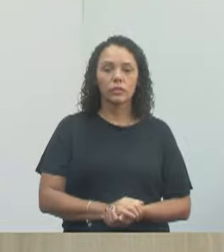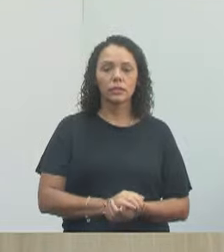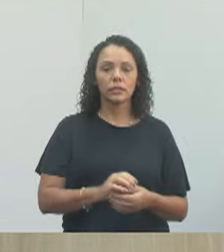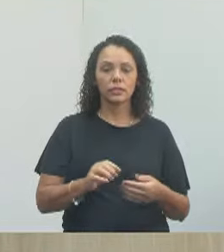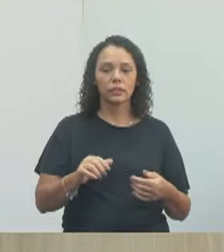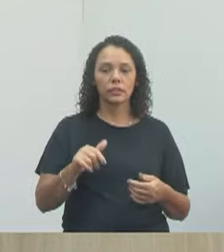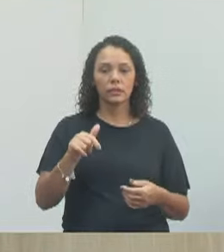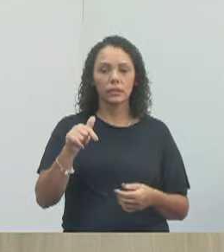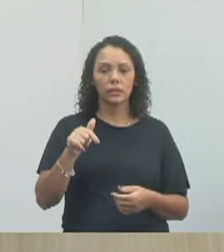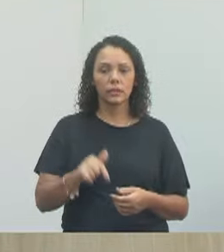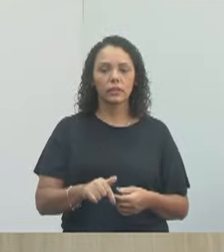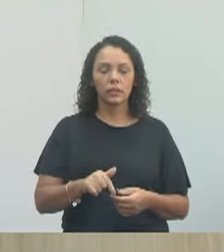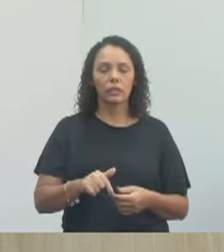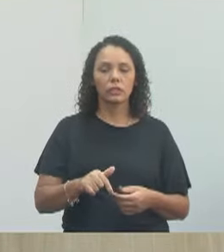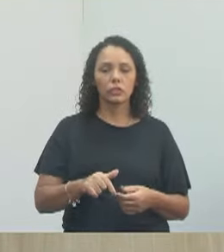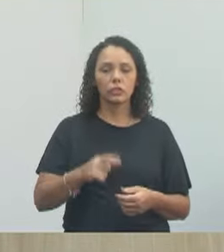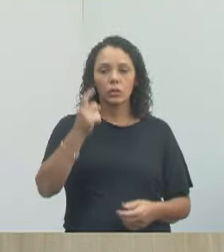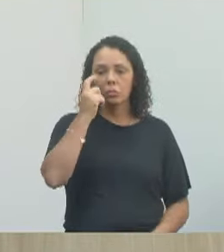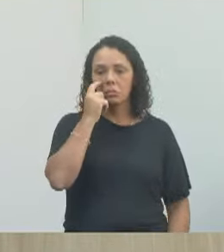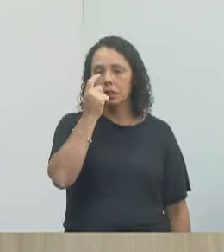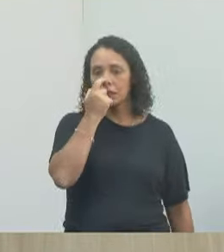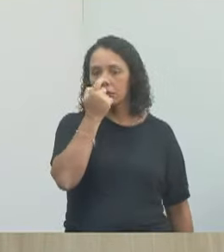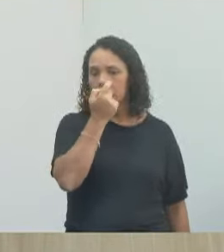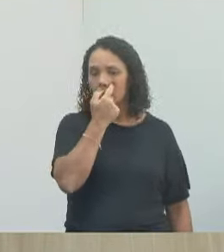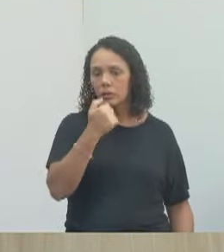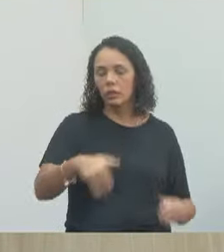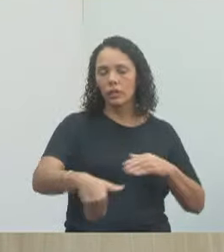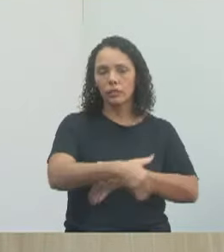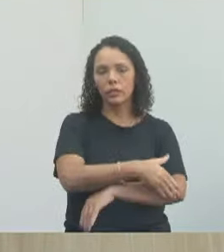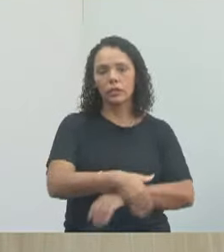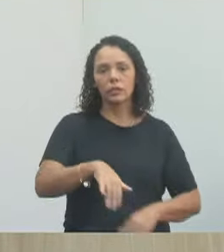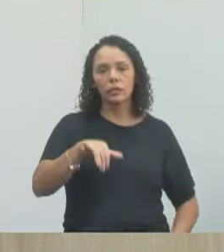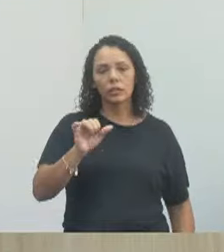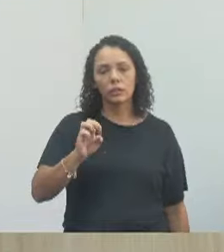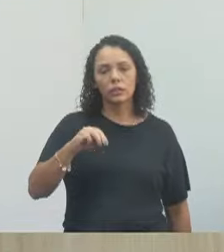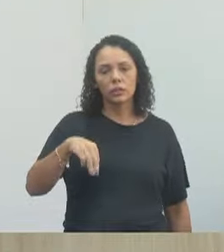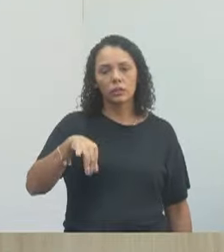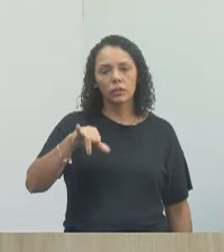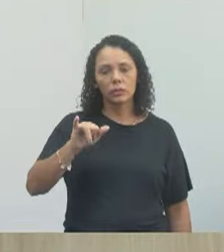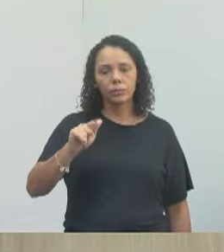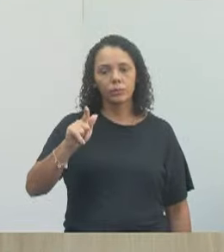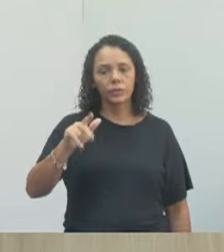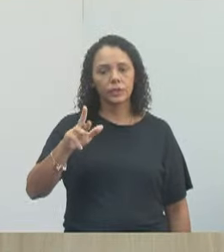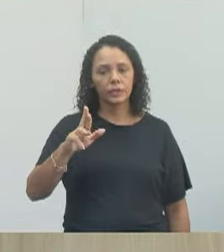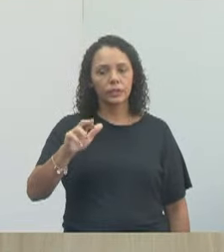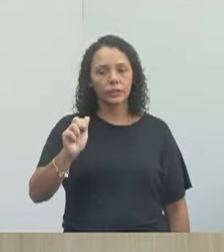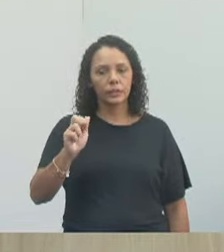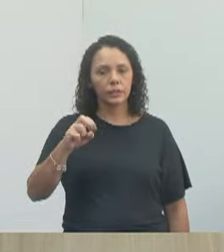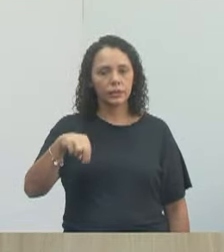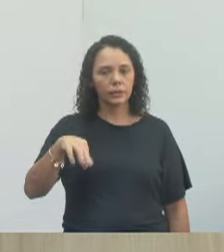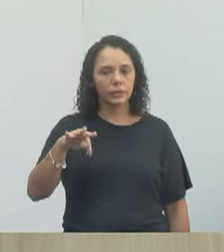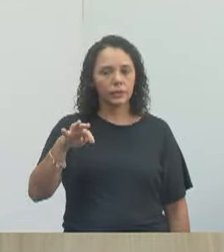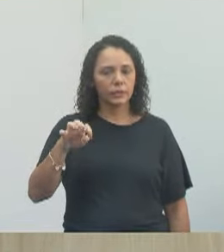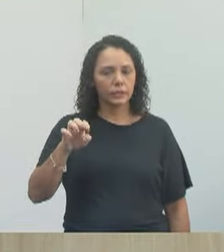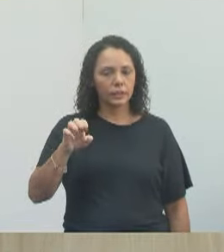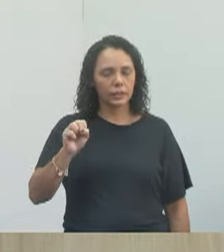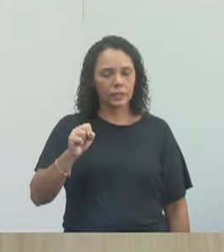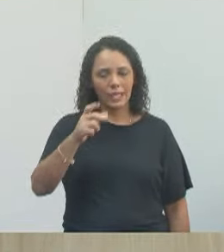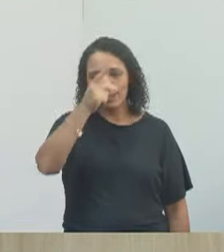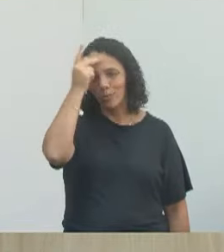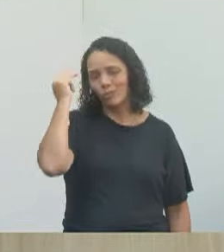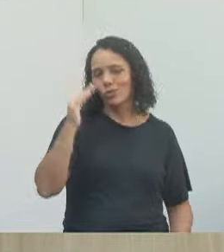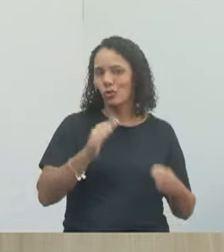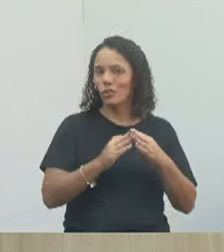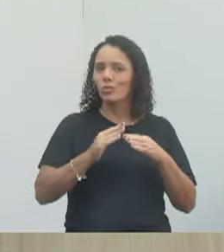467 parque meia-lua na na ciclovia moradores reclam que em dias de chuva e